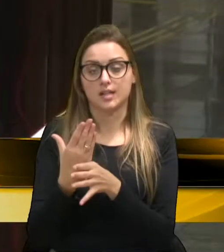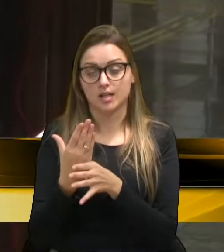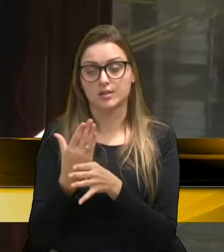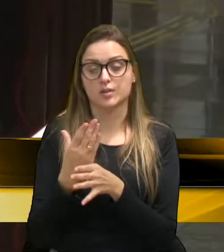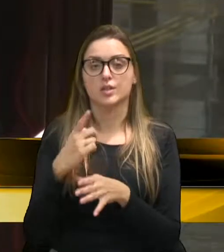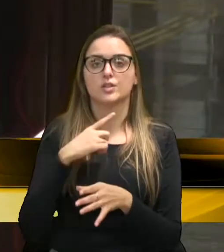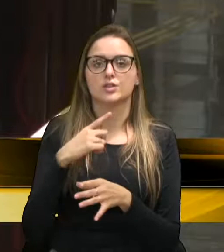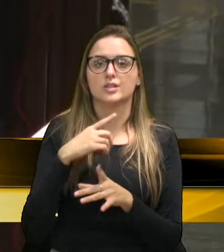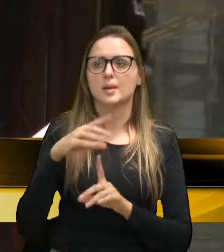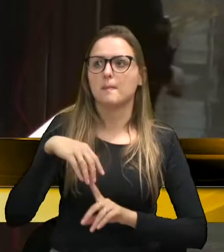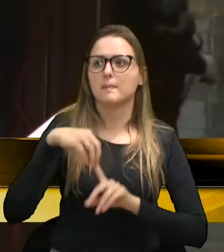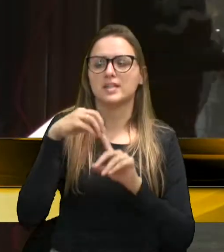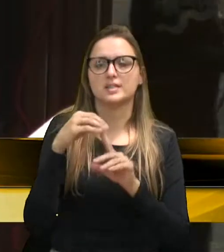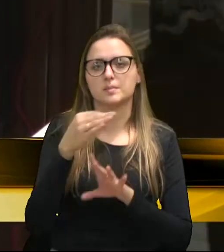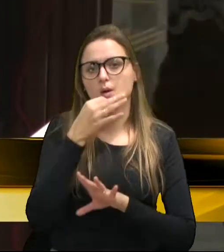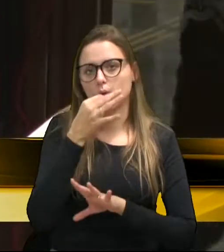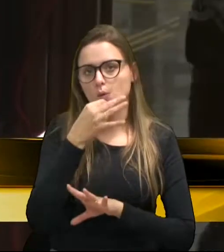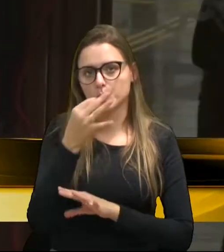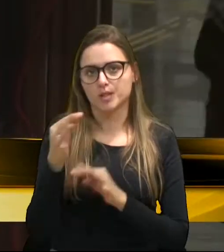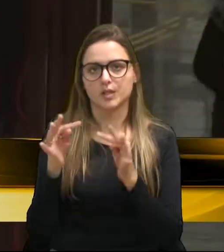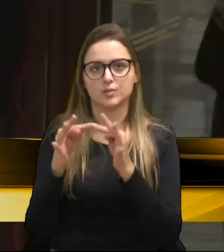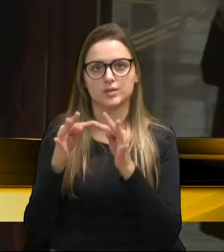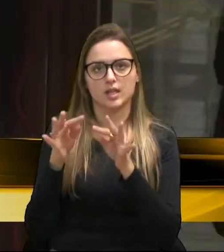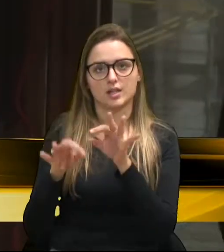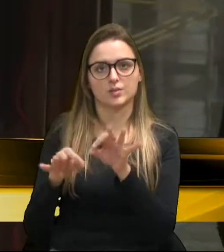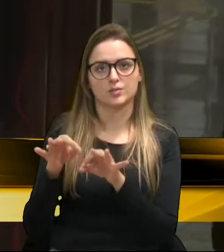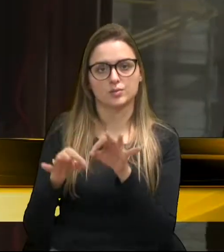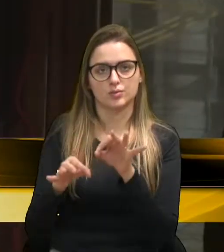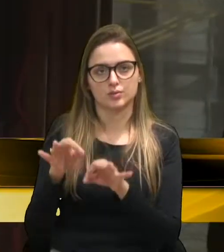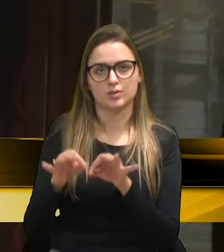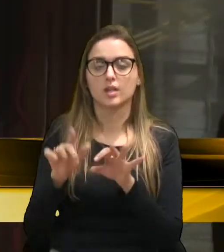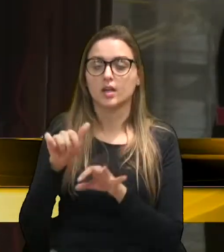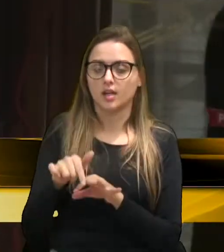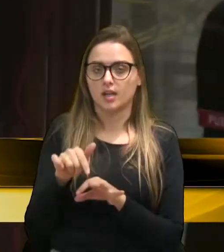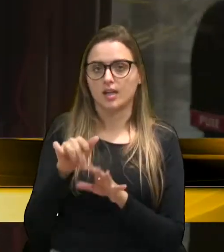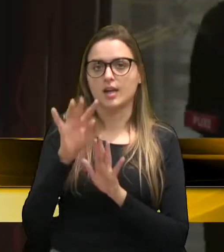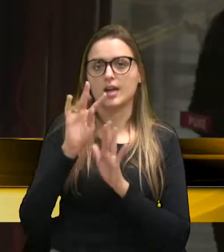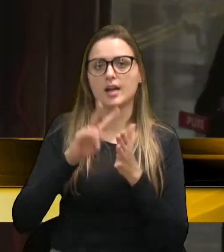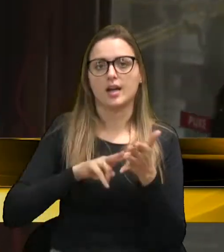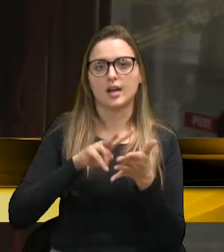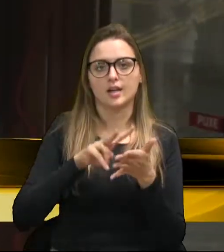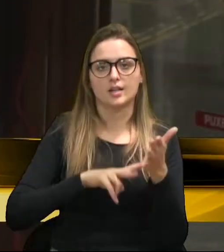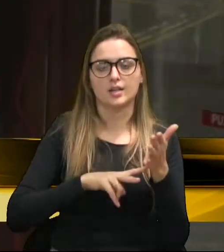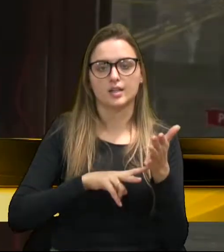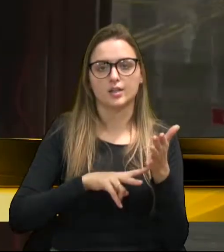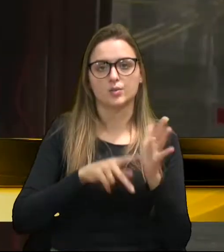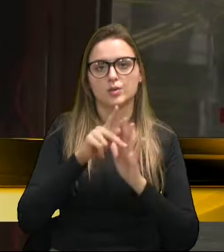priorizar o adequado posicionamento técnico-jurídico. Então, esse é o parecer, senhor presidente, e,